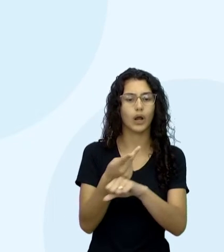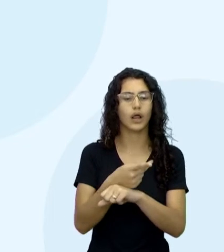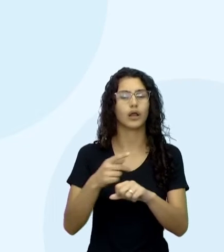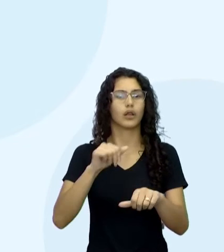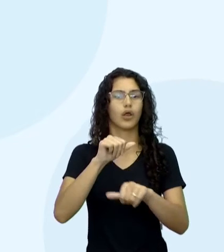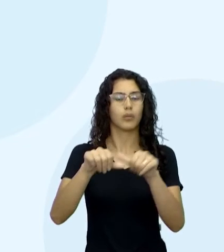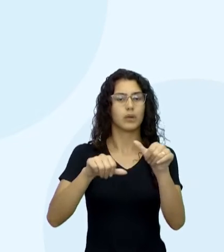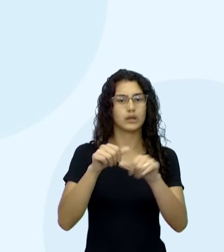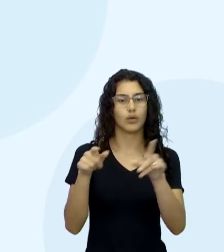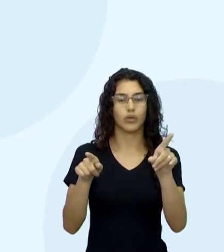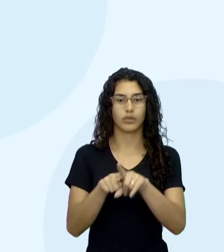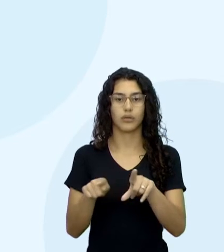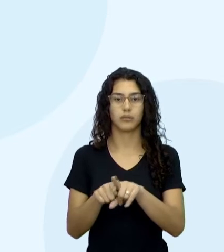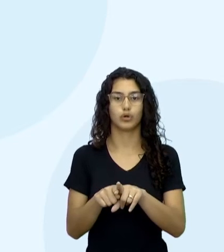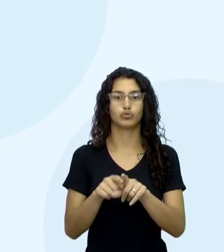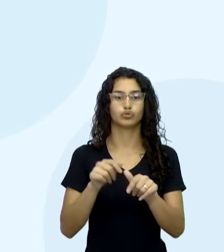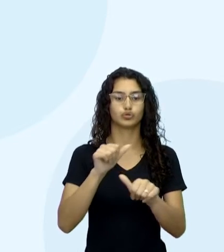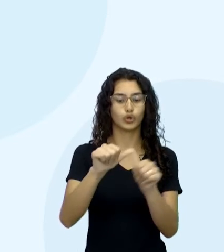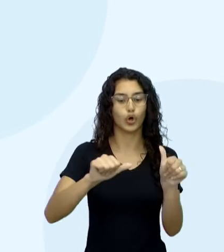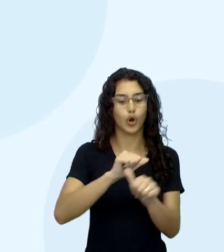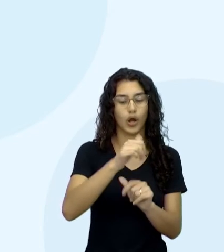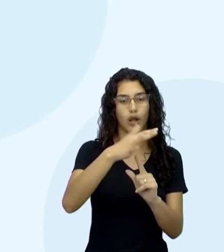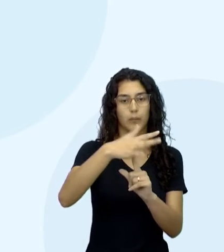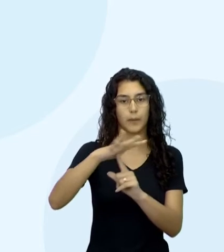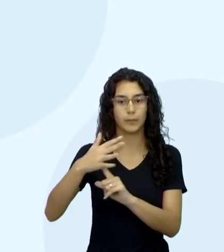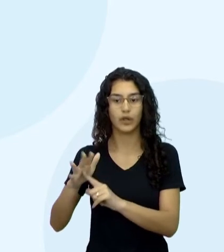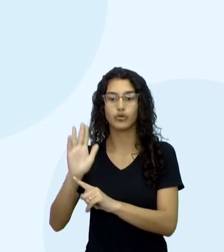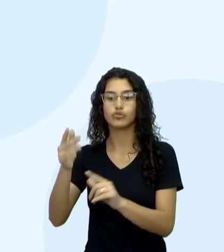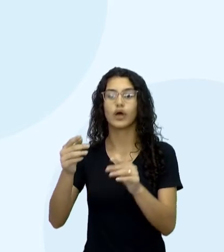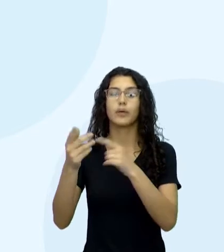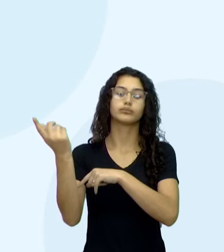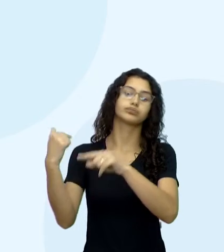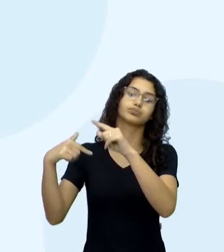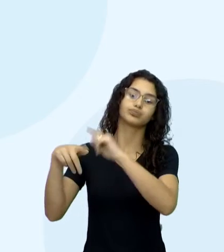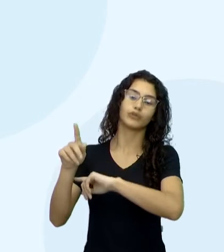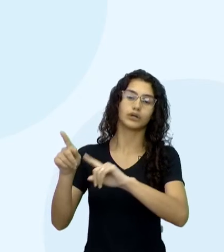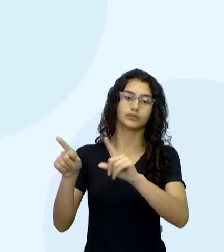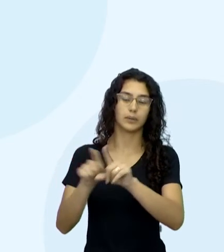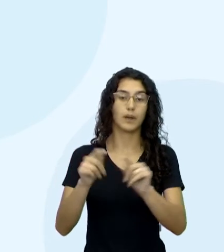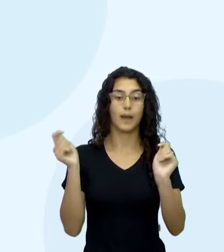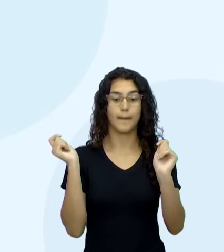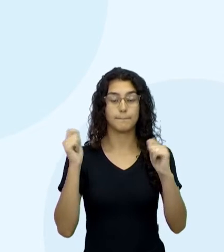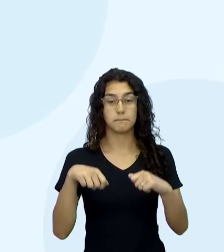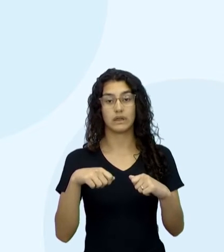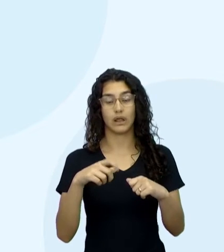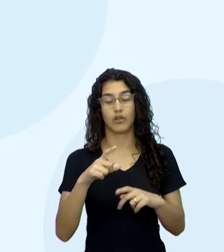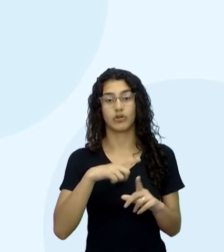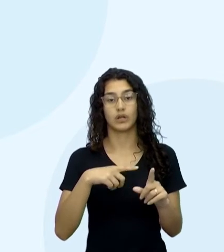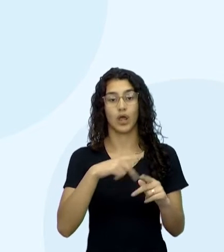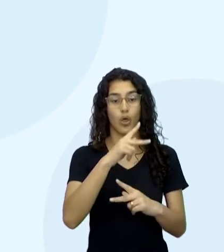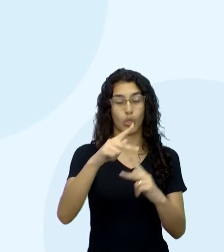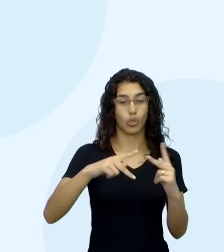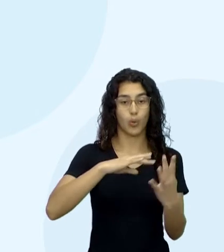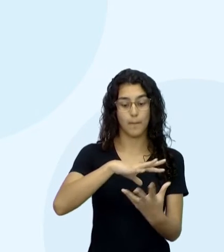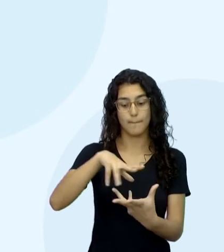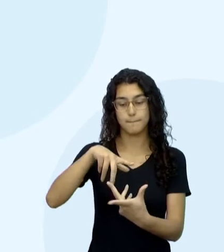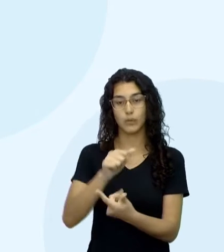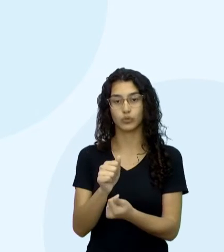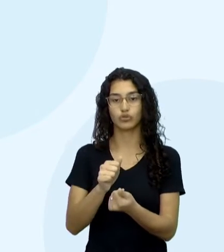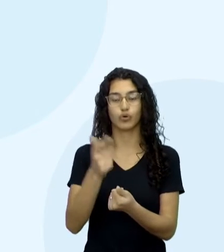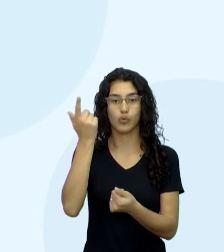de transformação e de mudança no meio ambiente já extrapolou a biocapacidade da da do planeta de